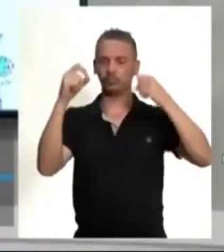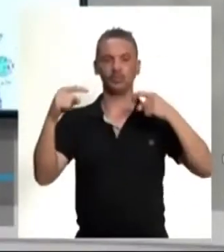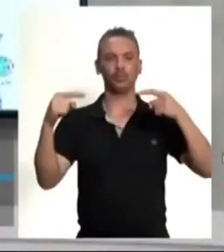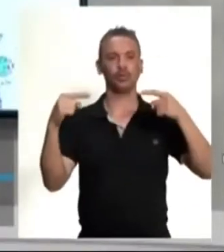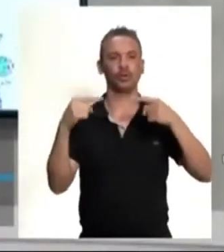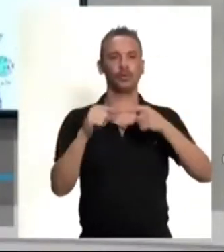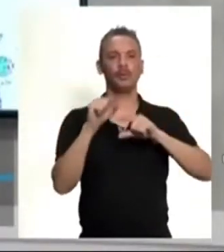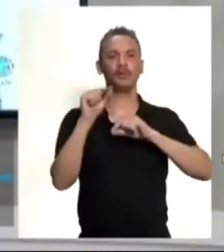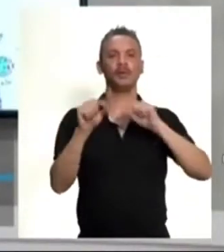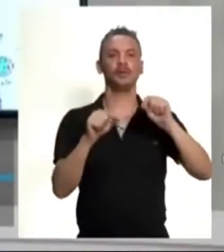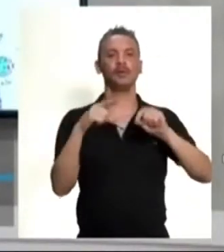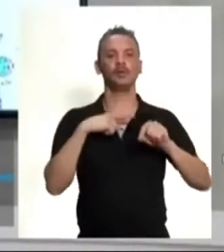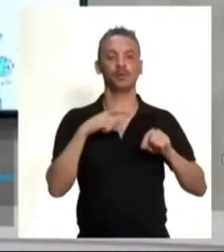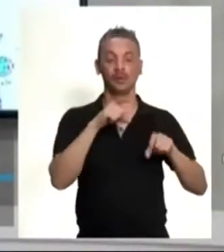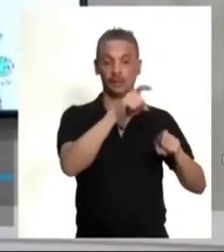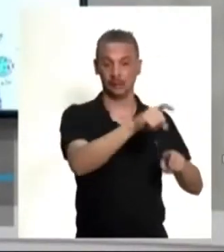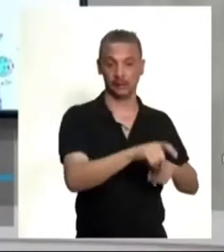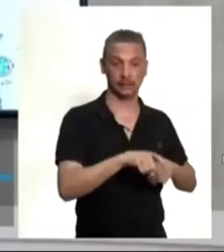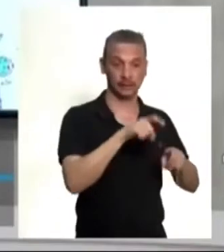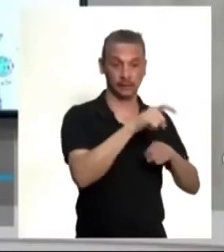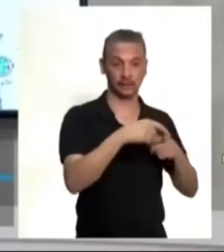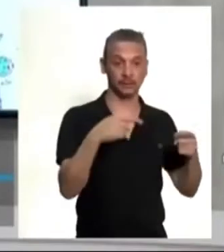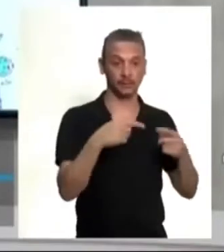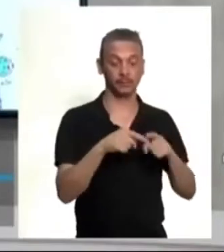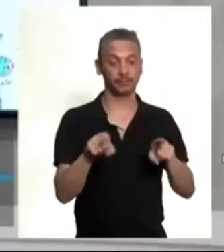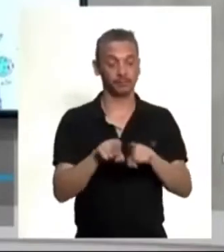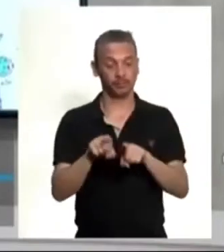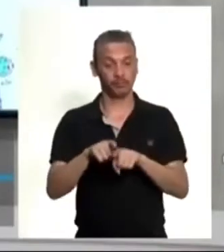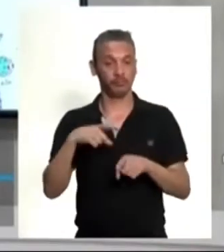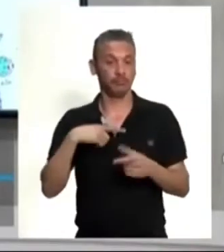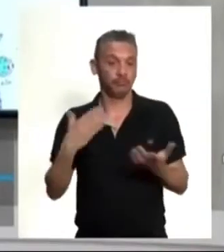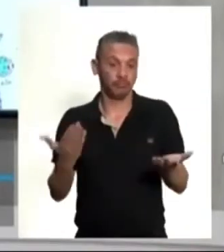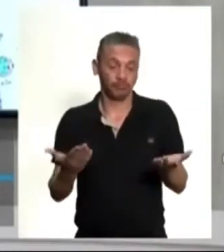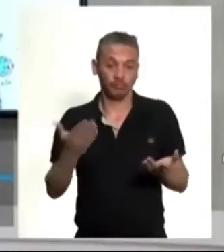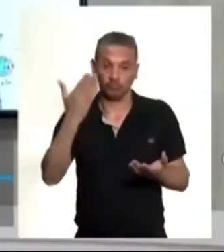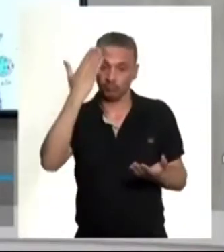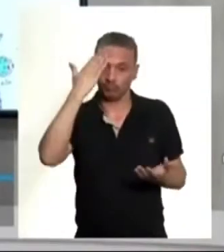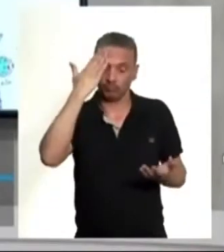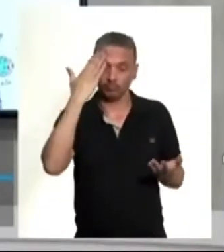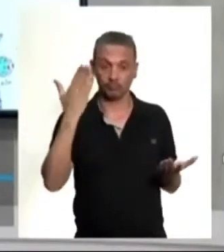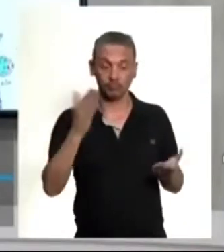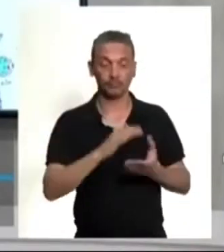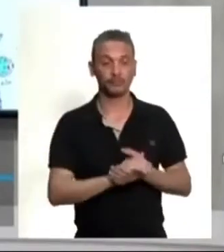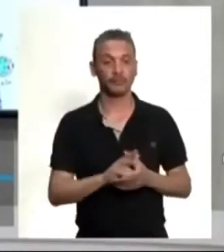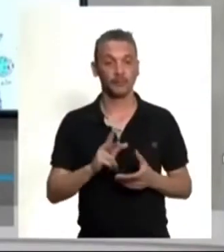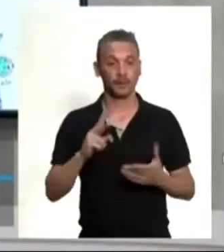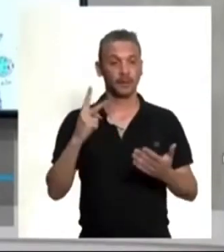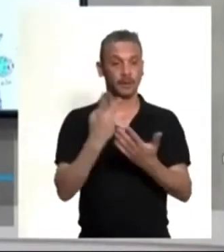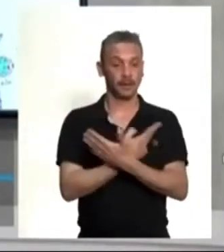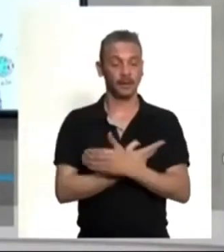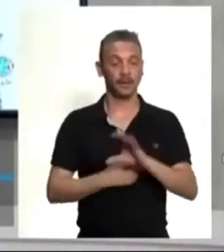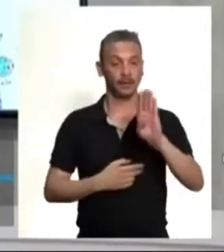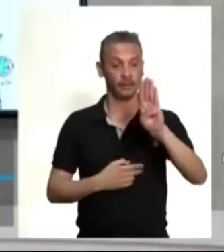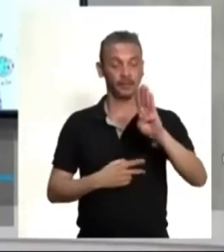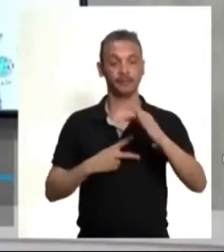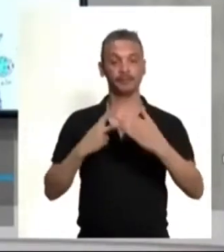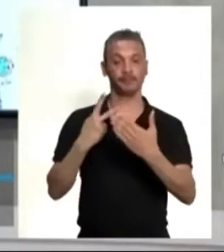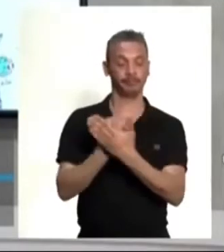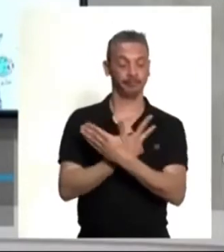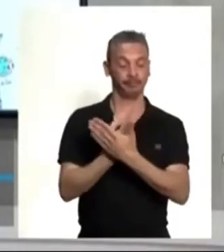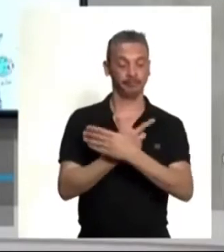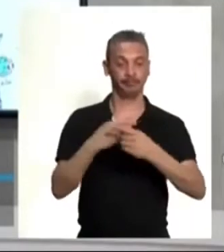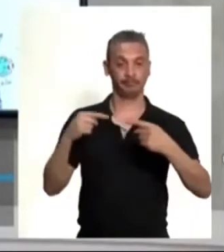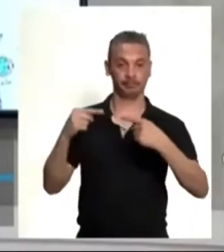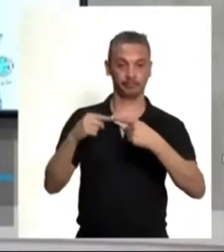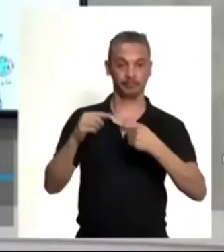processo de mecanização do campo, sim, não das áreas urbanas. Beleza? Então está errado dizer que a implantação de máquinas nas atividades